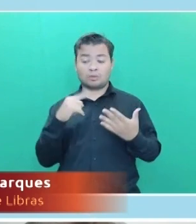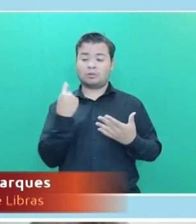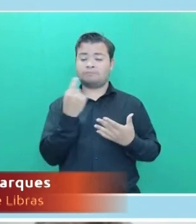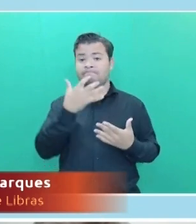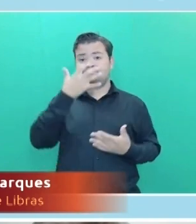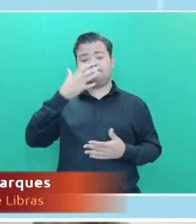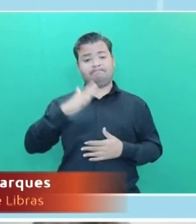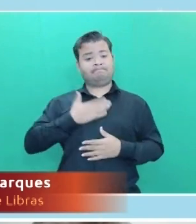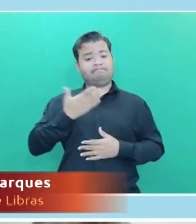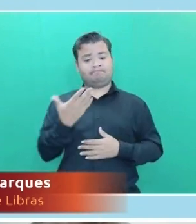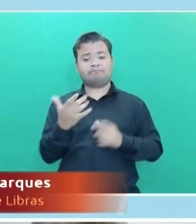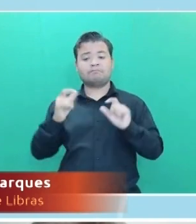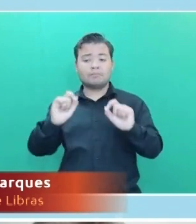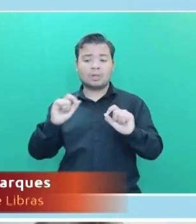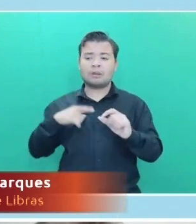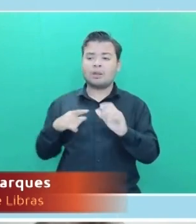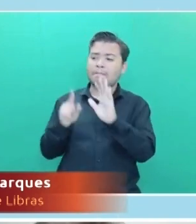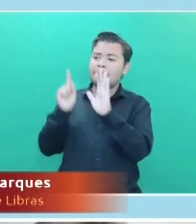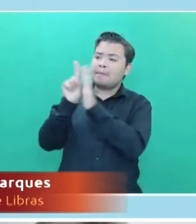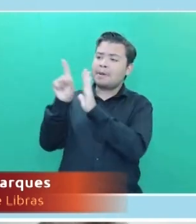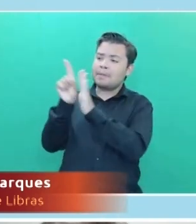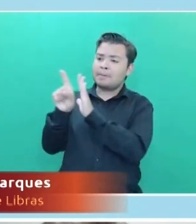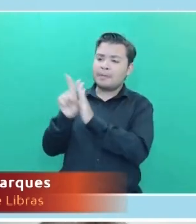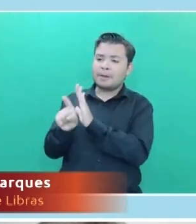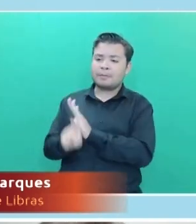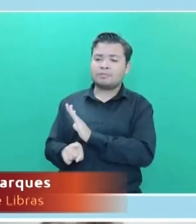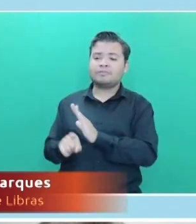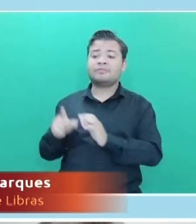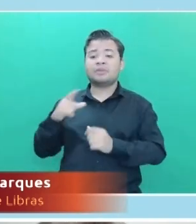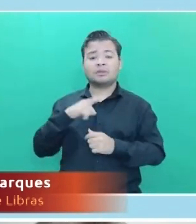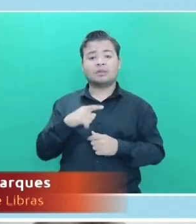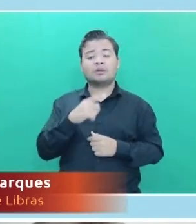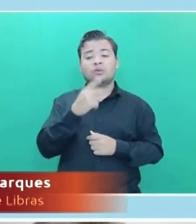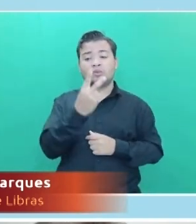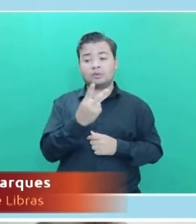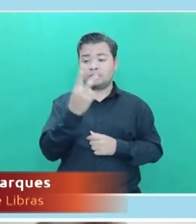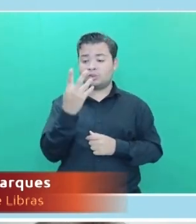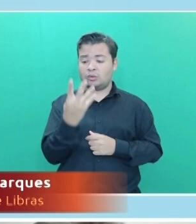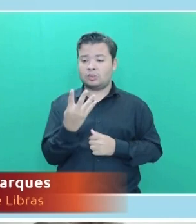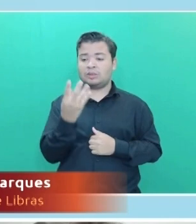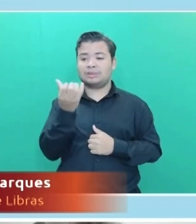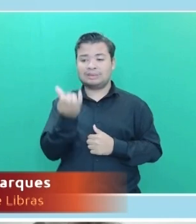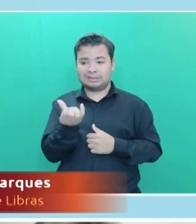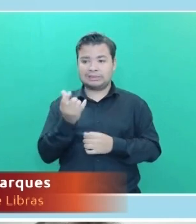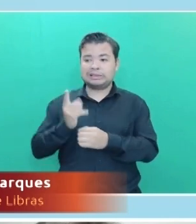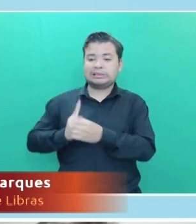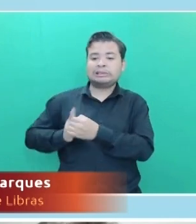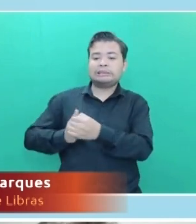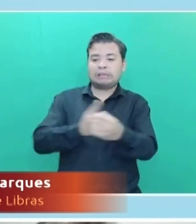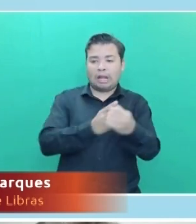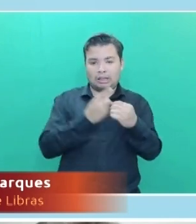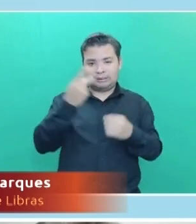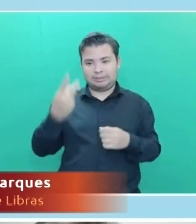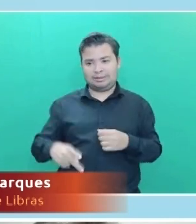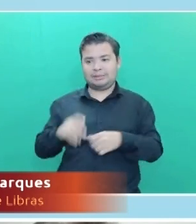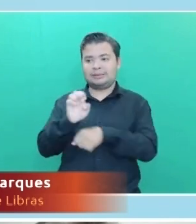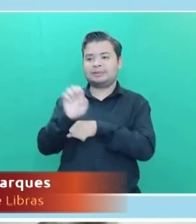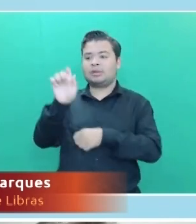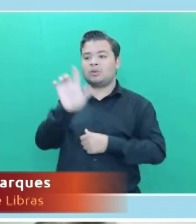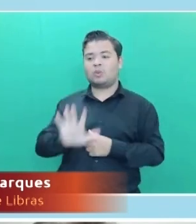com essa abertura da pergunta, dos 246 municípios do estado de Goiás, em